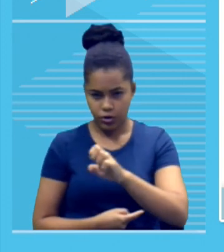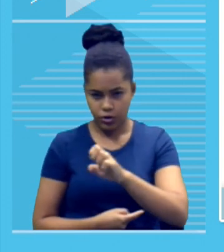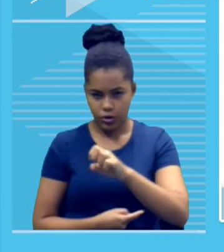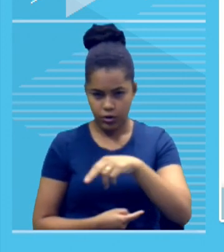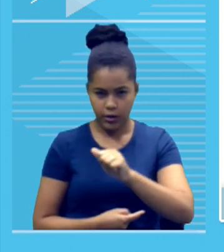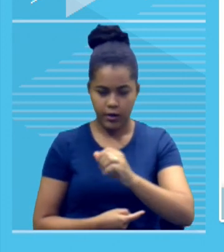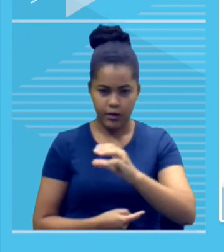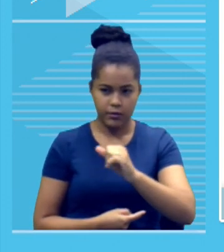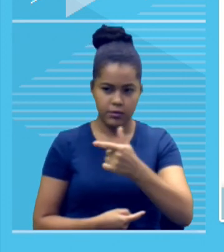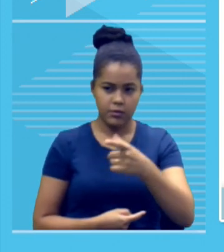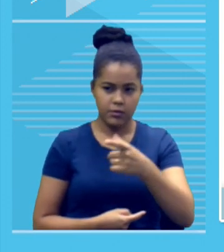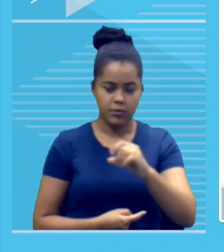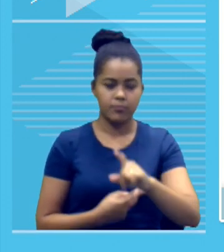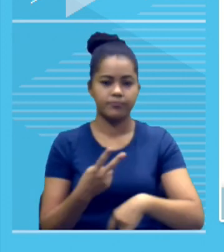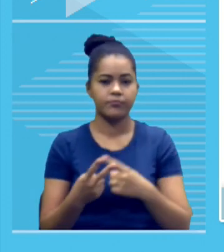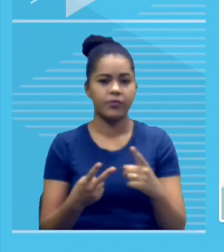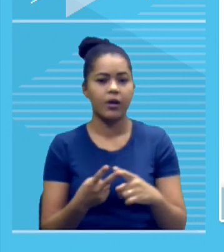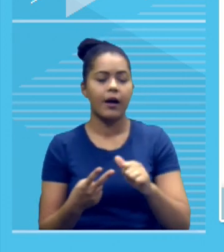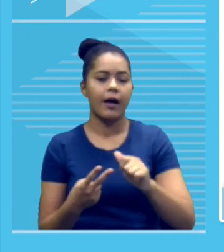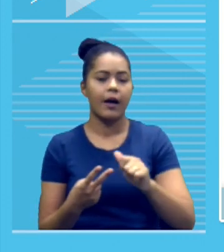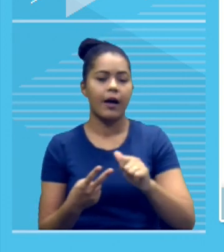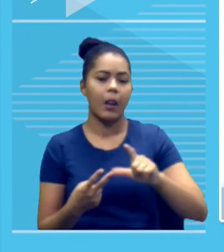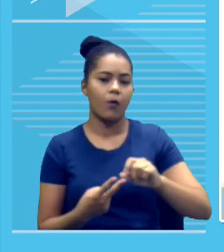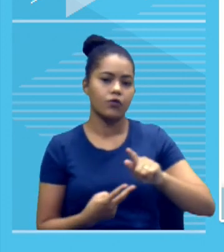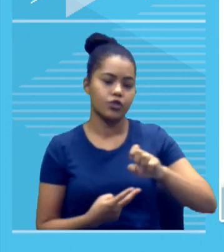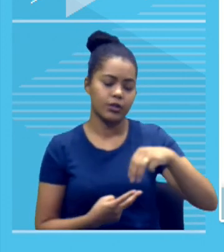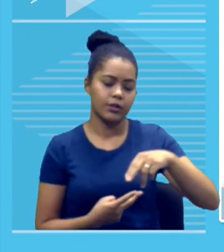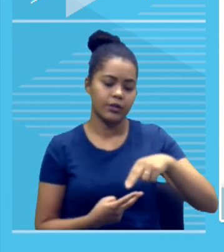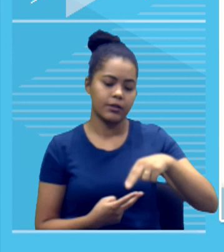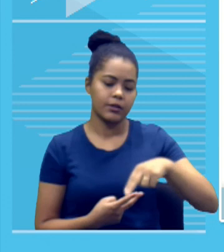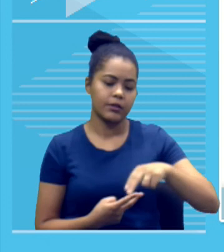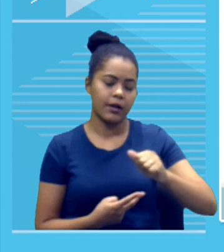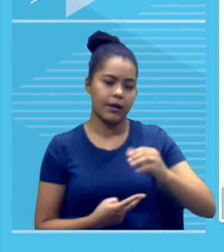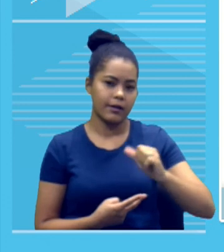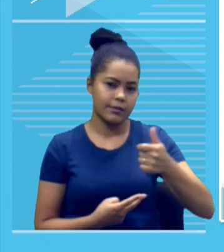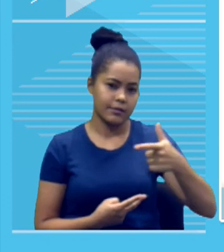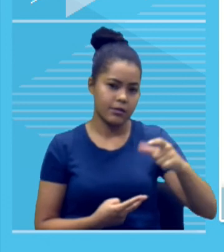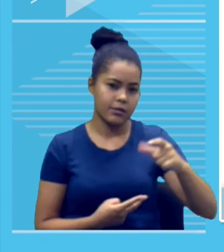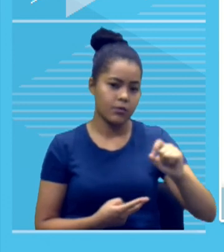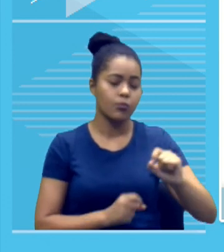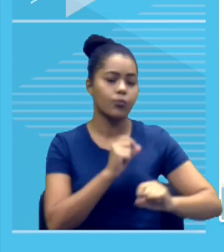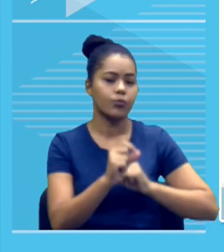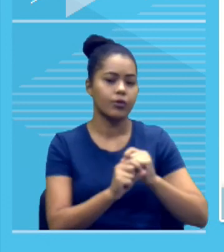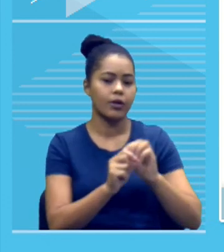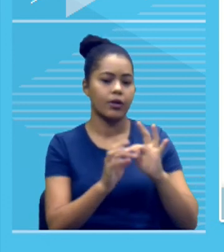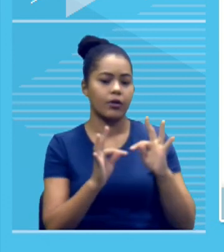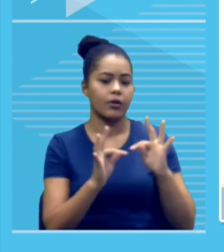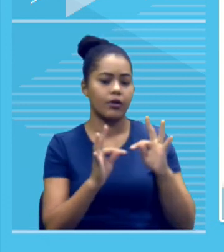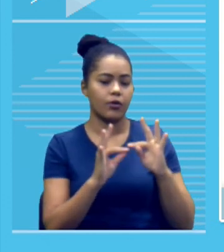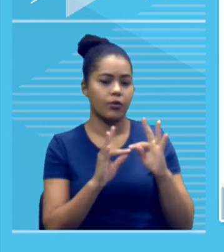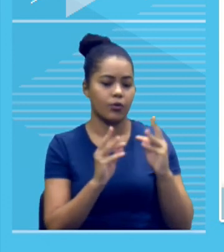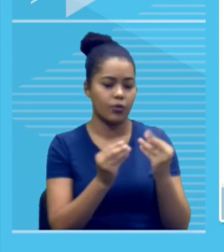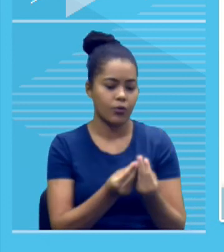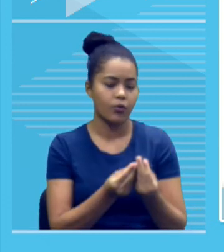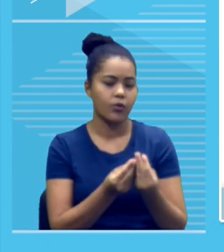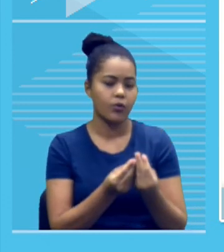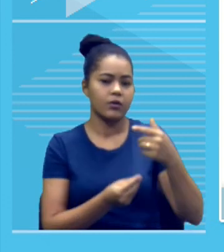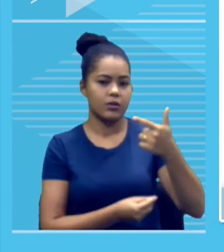Halogenação, que é a adição de halogênios. Halogênio é a família 7A, como por exemplo, flúor, cloro,